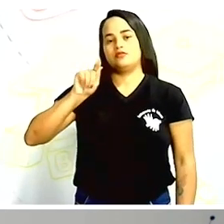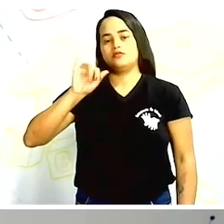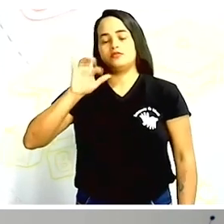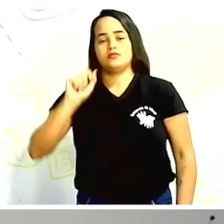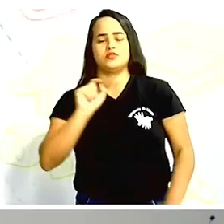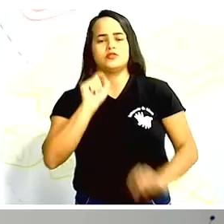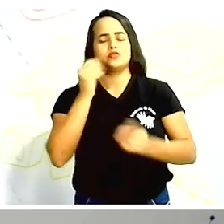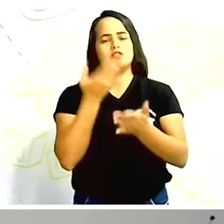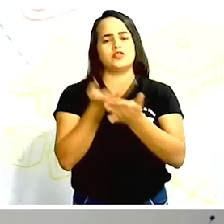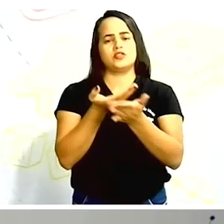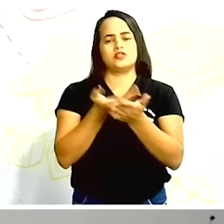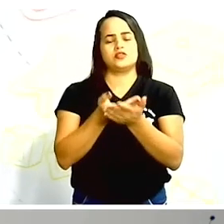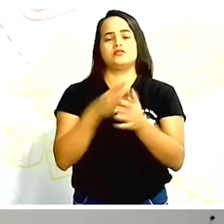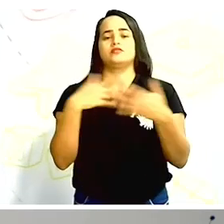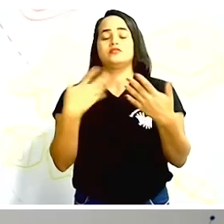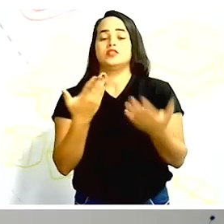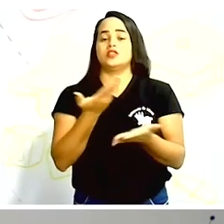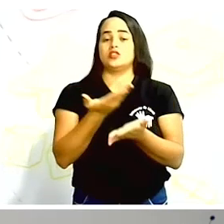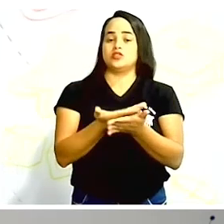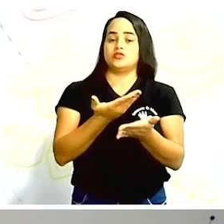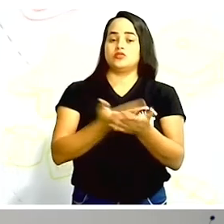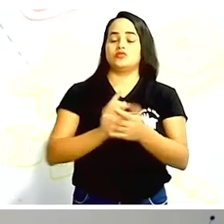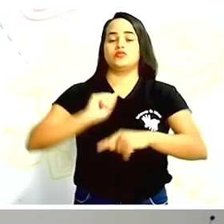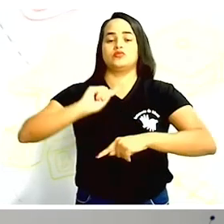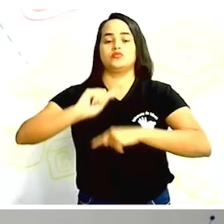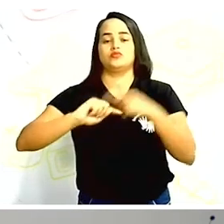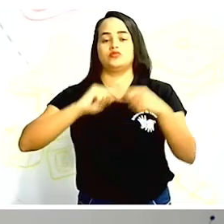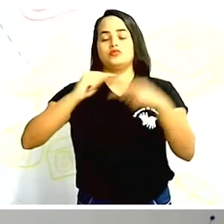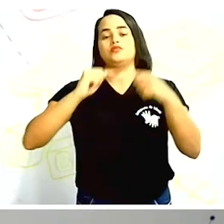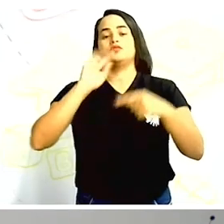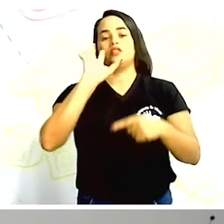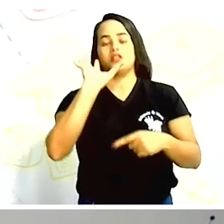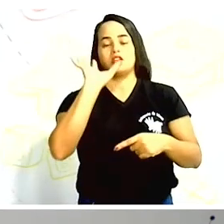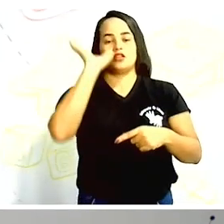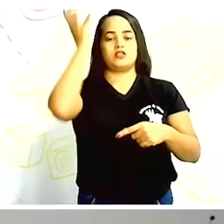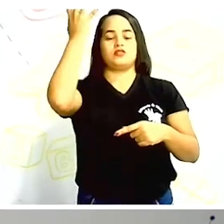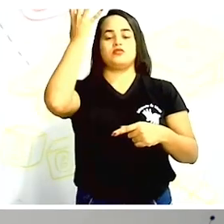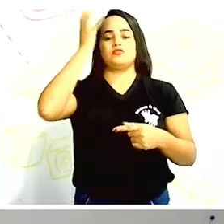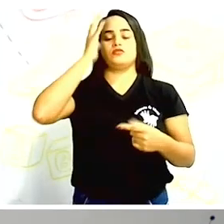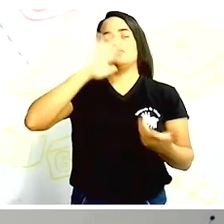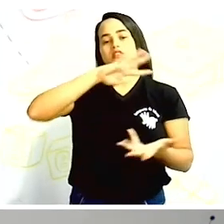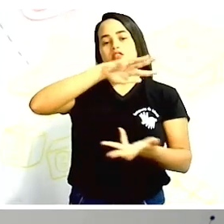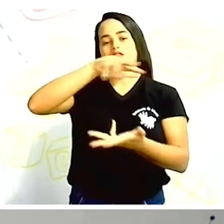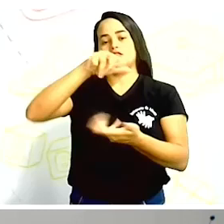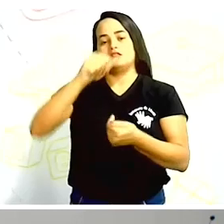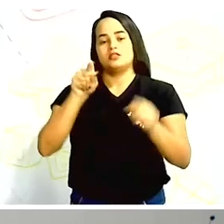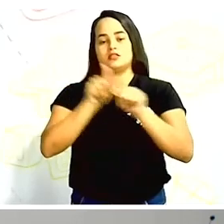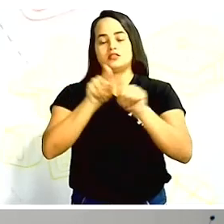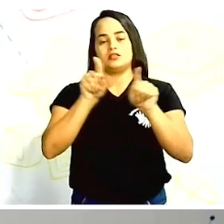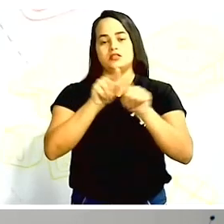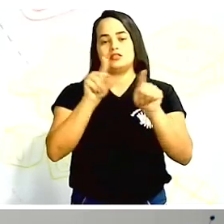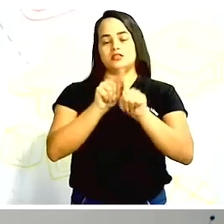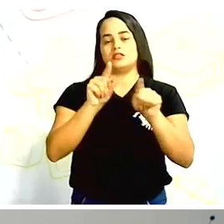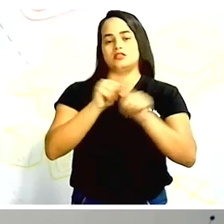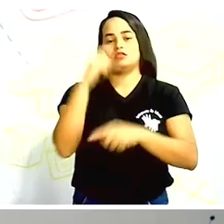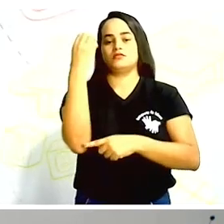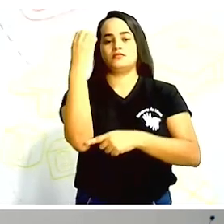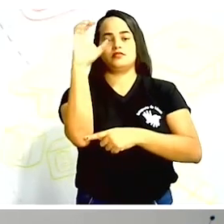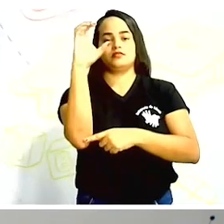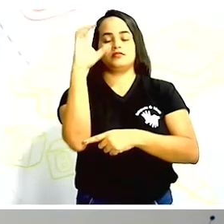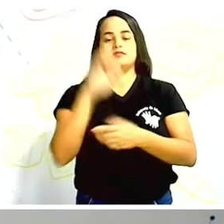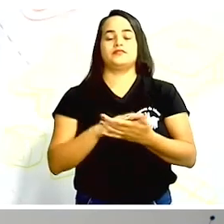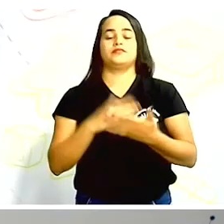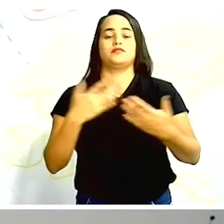os processos que acontecem na atmosfera e também a previsão do tempo. Pessoal, a questão das alternativas, eu não